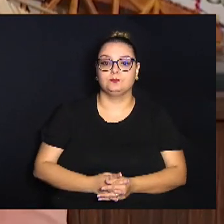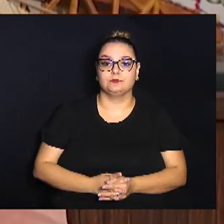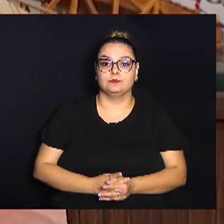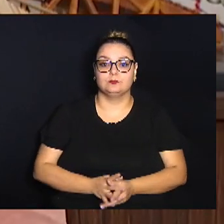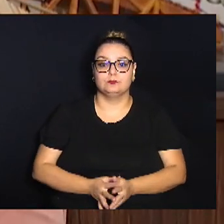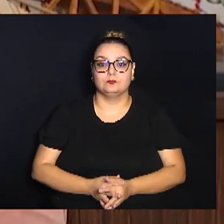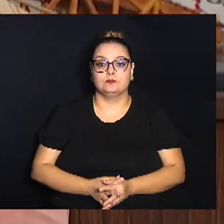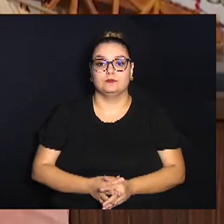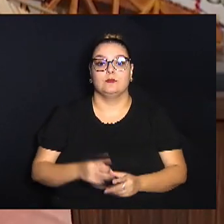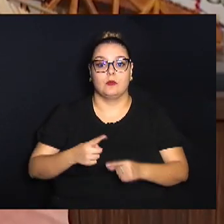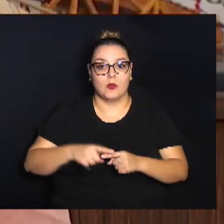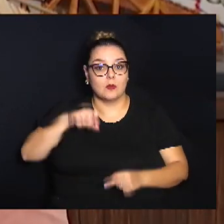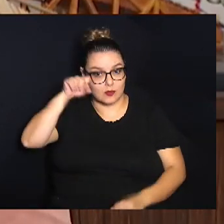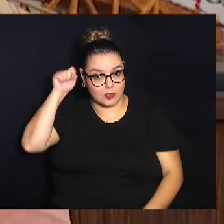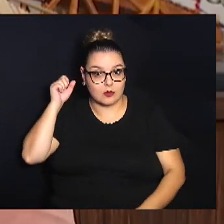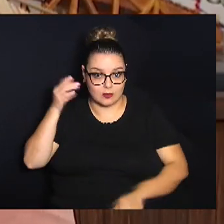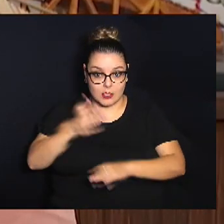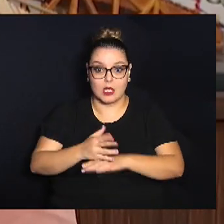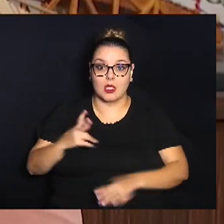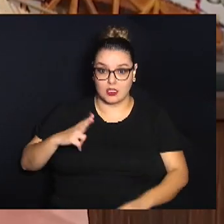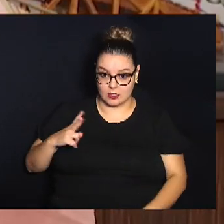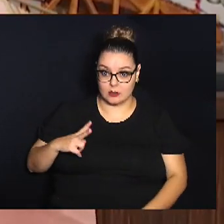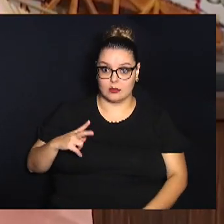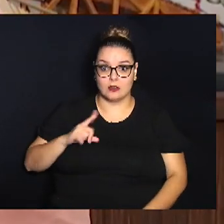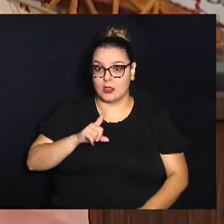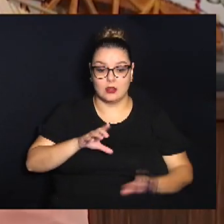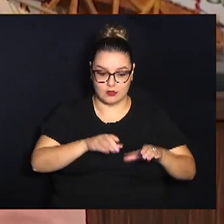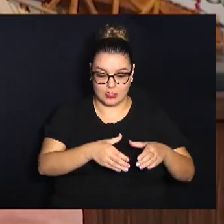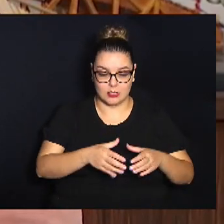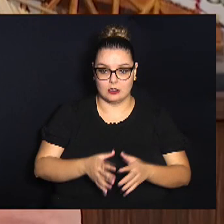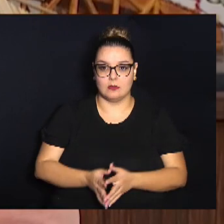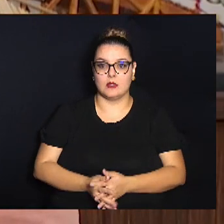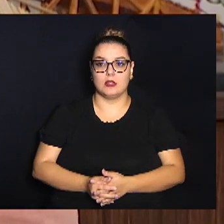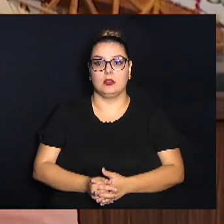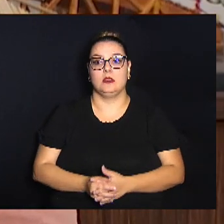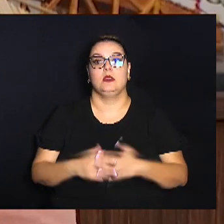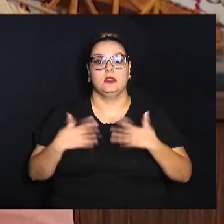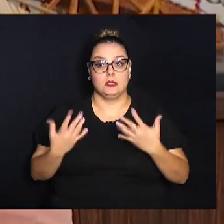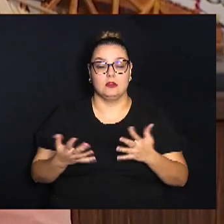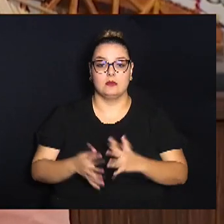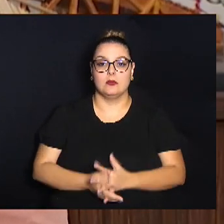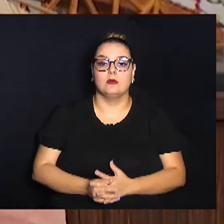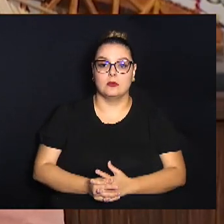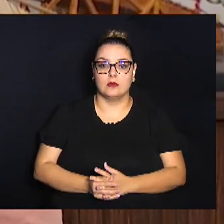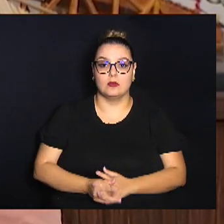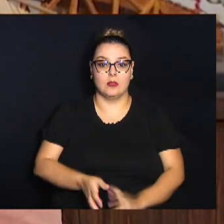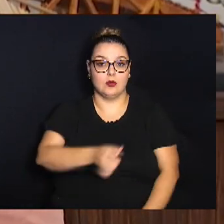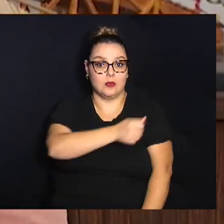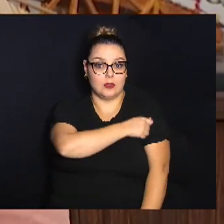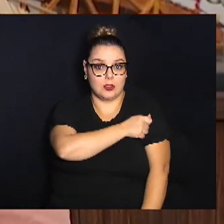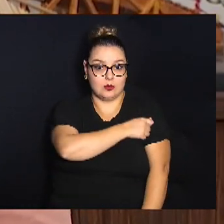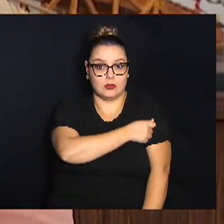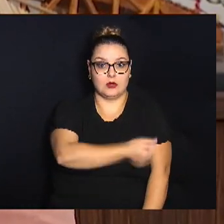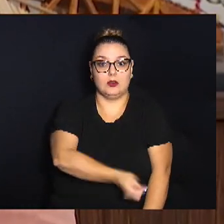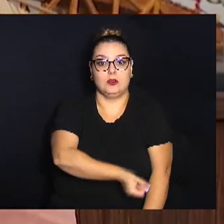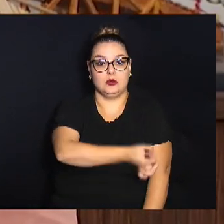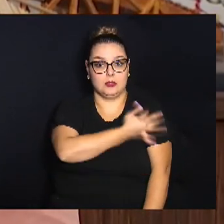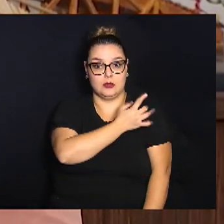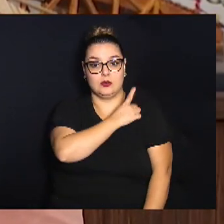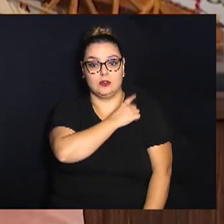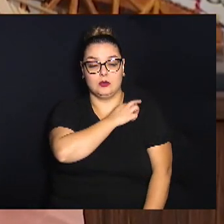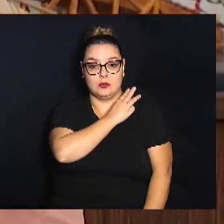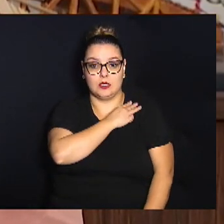o vestibular, o ingresso, ele é individual, ele não é em equipe. Então, os alunos do ensino médio que chegam até a fase